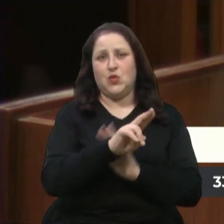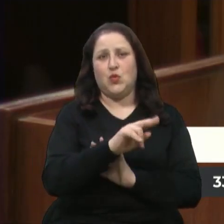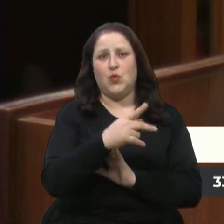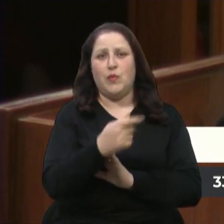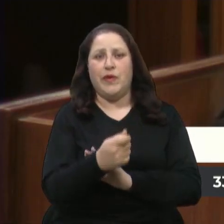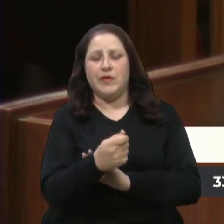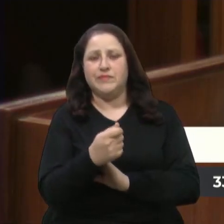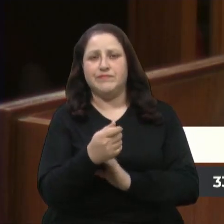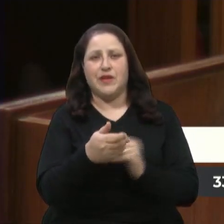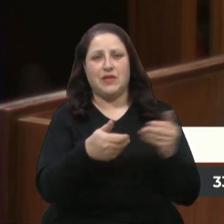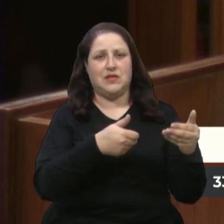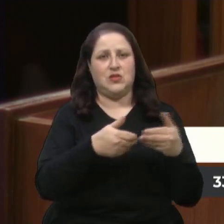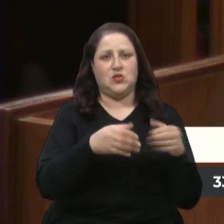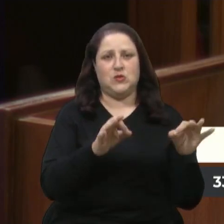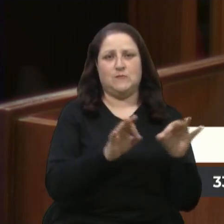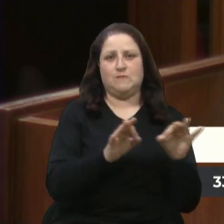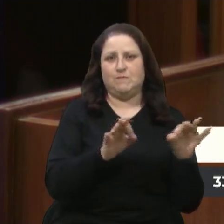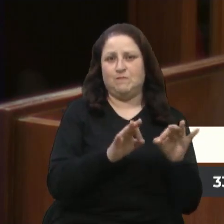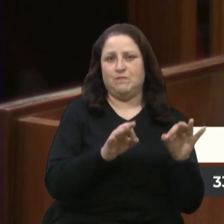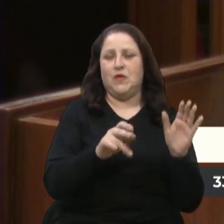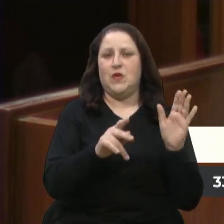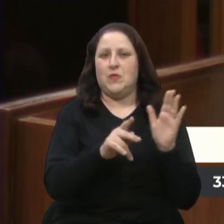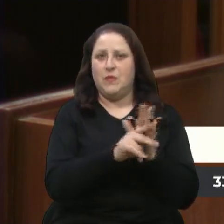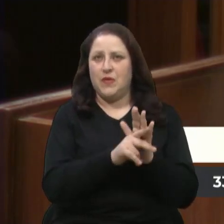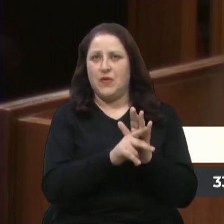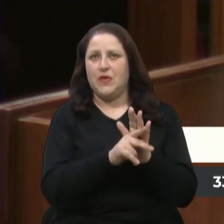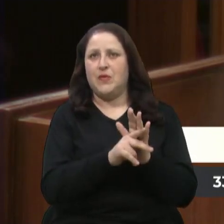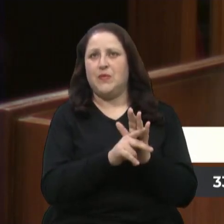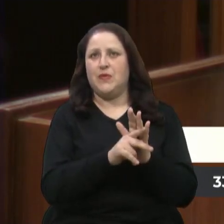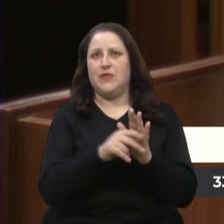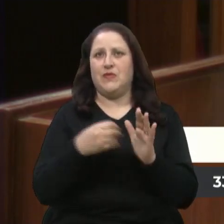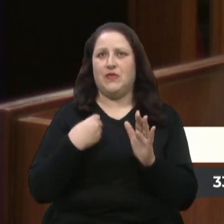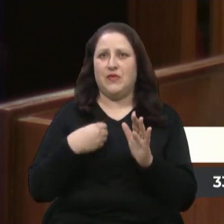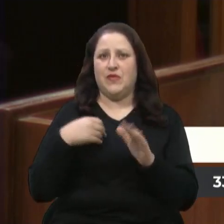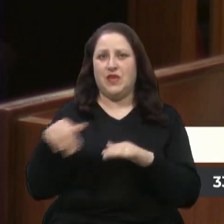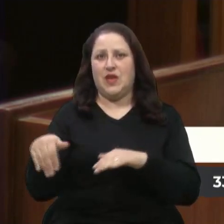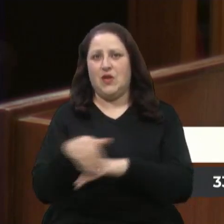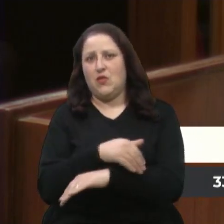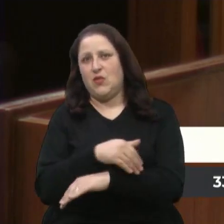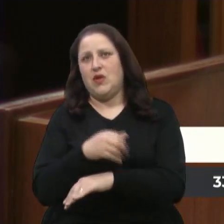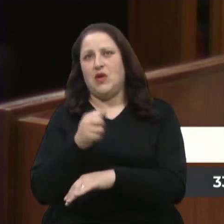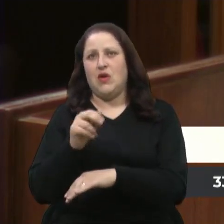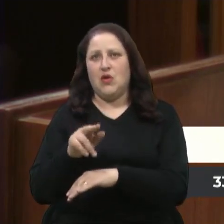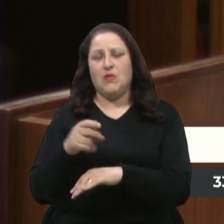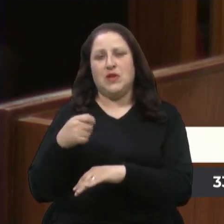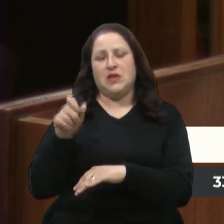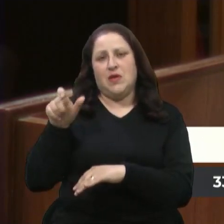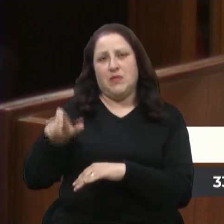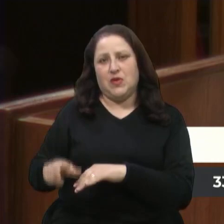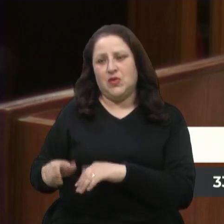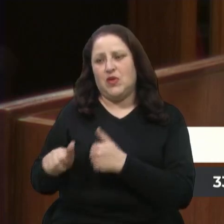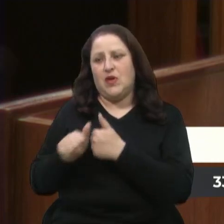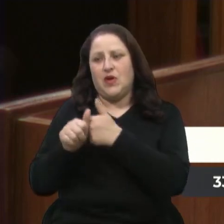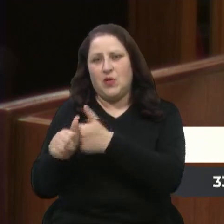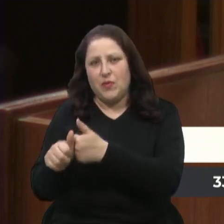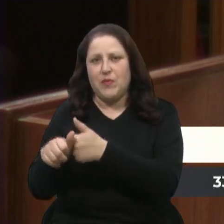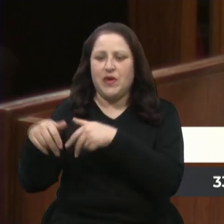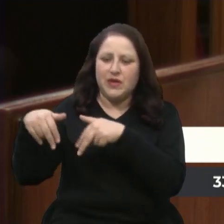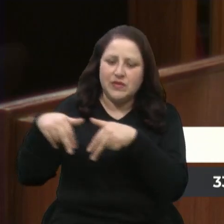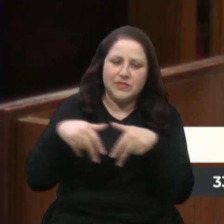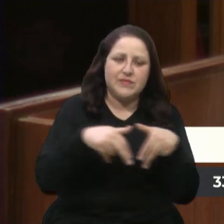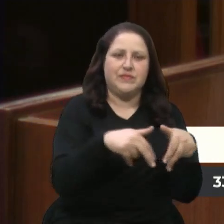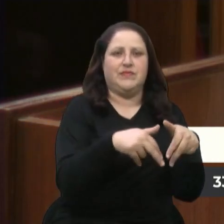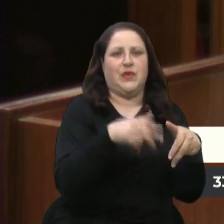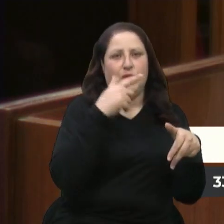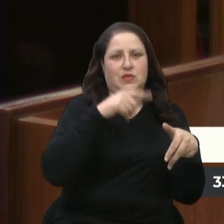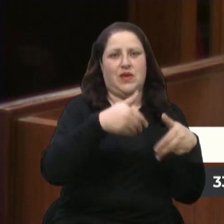sou atendido, muitas vezes o próprio consultório na rua ou a abordagem social tem que ficar com ele para ele ser atendido. Nós temos